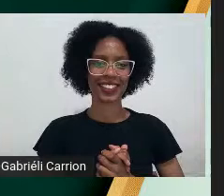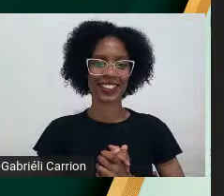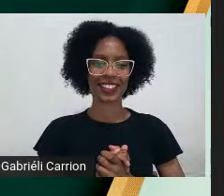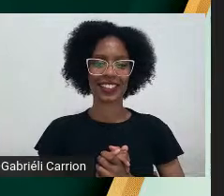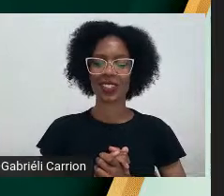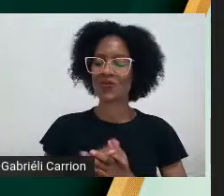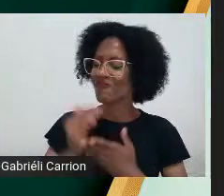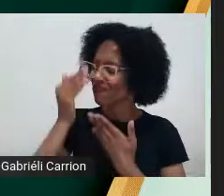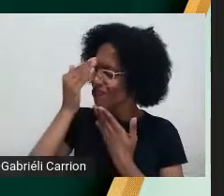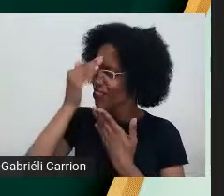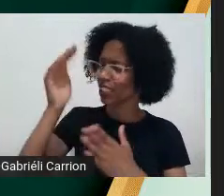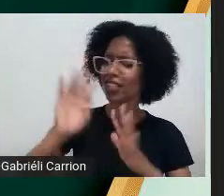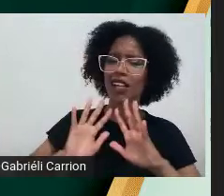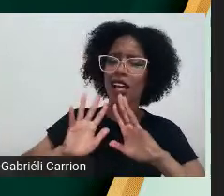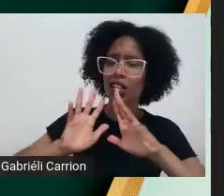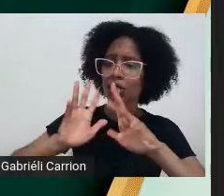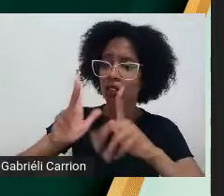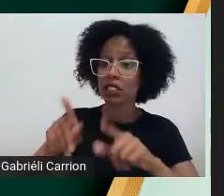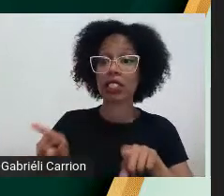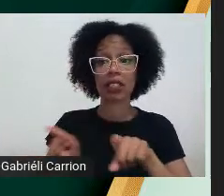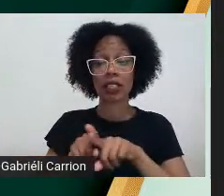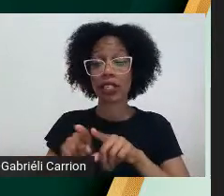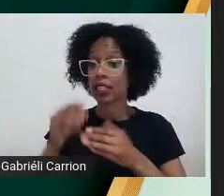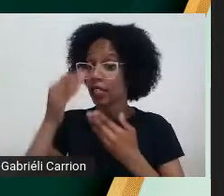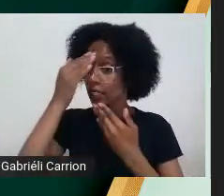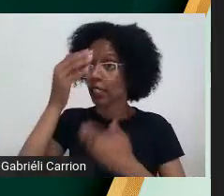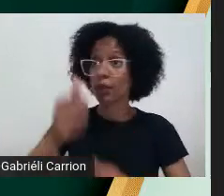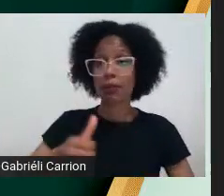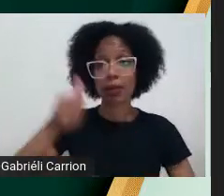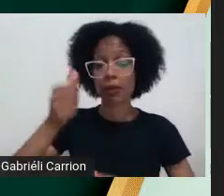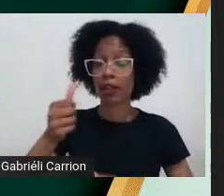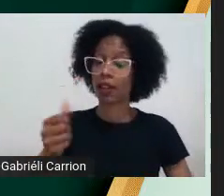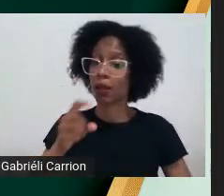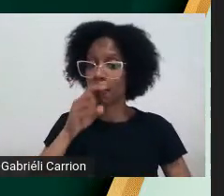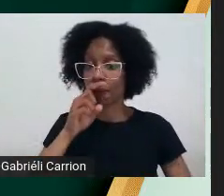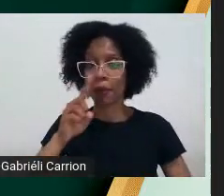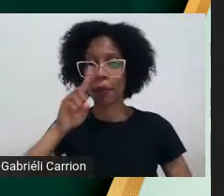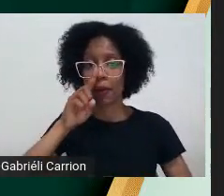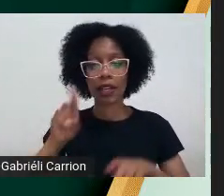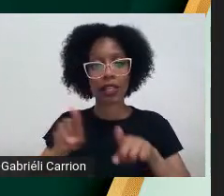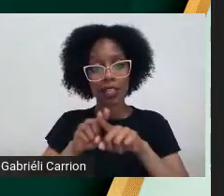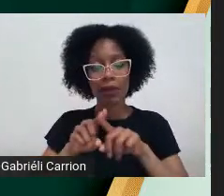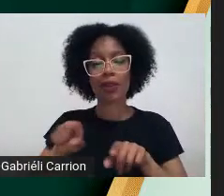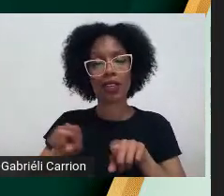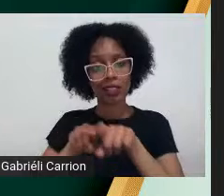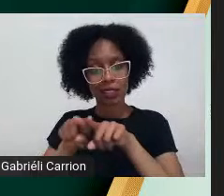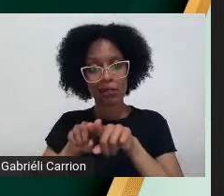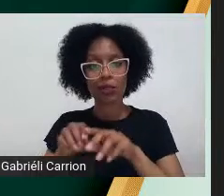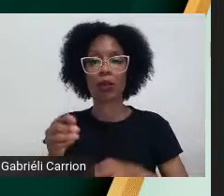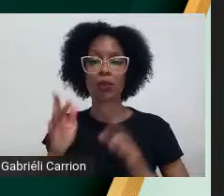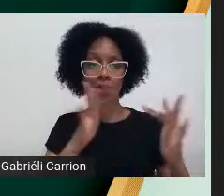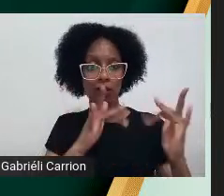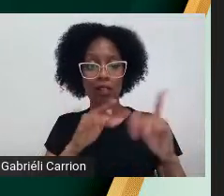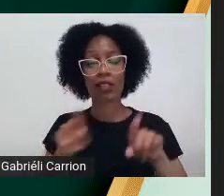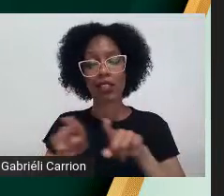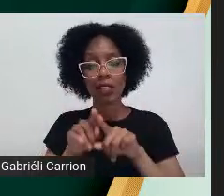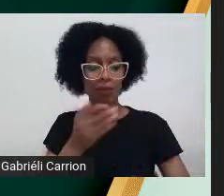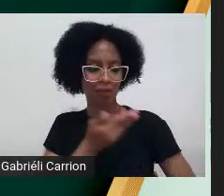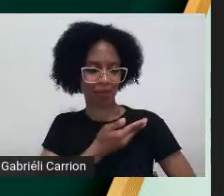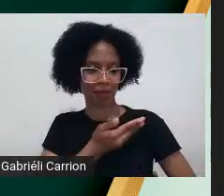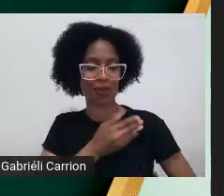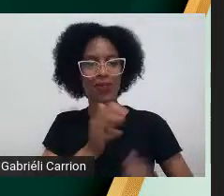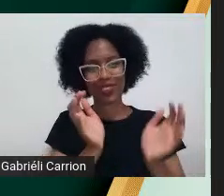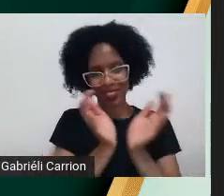Muito obrigada a todos. Quero agradecer primeiramente aos meus pais, meus irmãos, meu namorado, meus amigos e os colegas que eu tive a honra